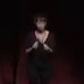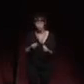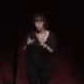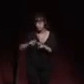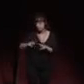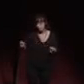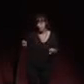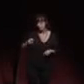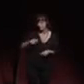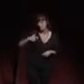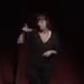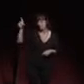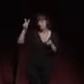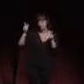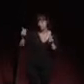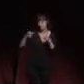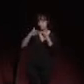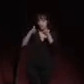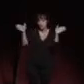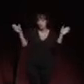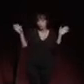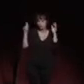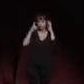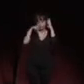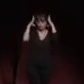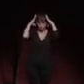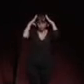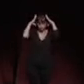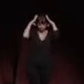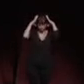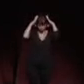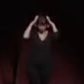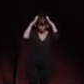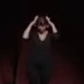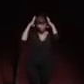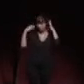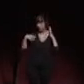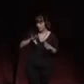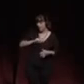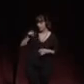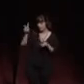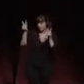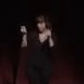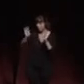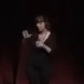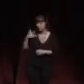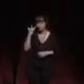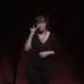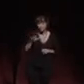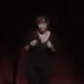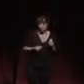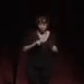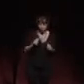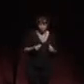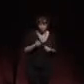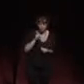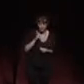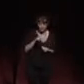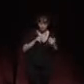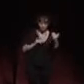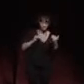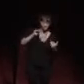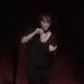não caberia, porque é um tema muito amplo, mas eu adoro esse tema. Mas eu não sei se ter mais poder, gritar